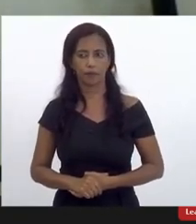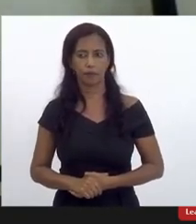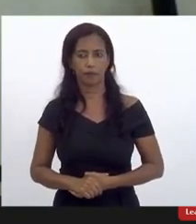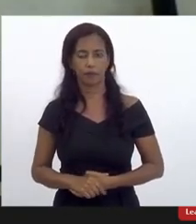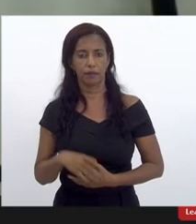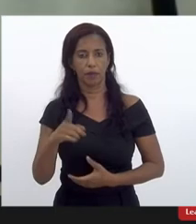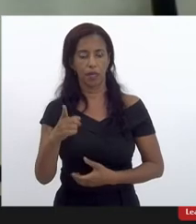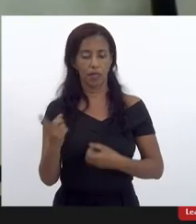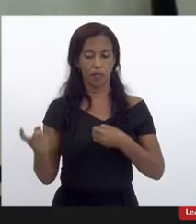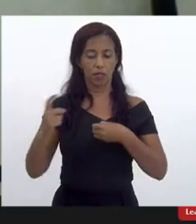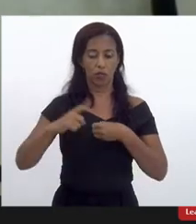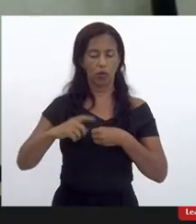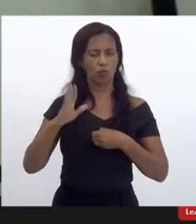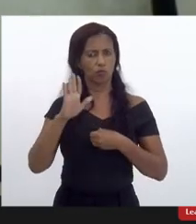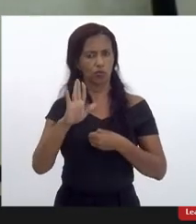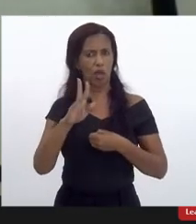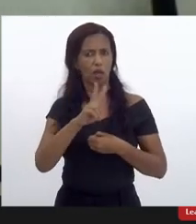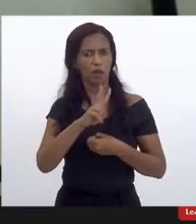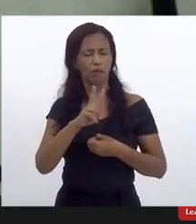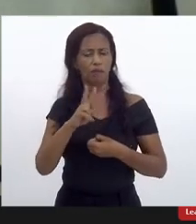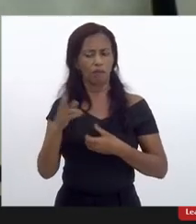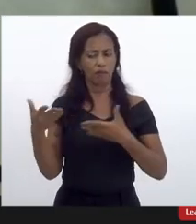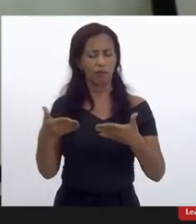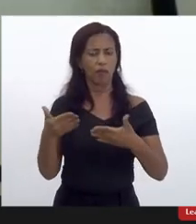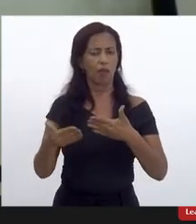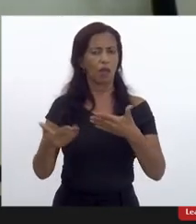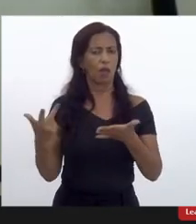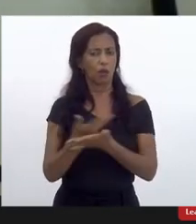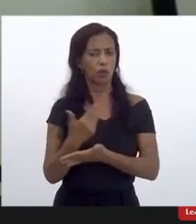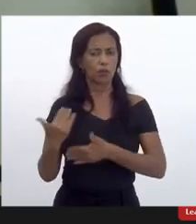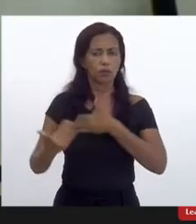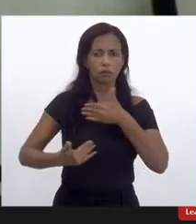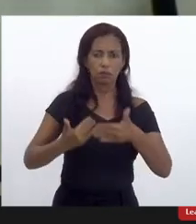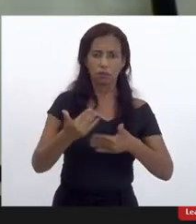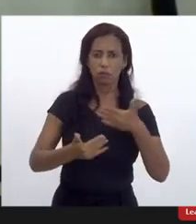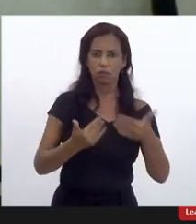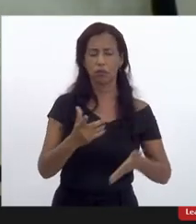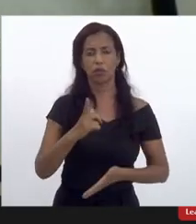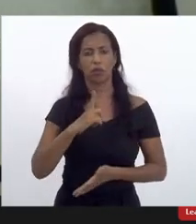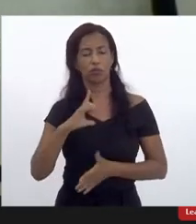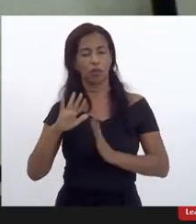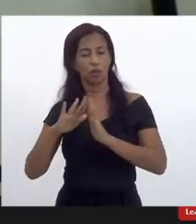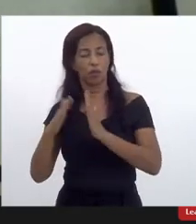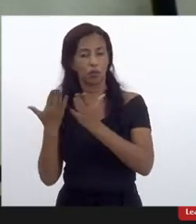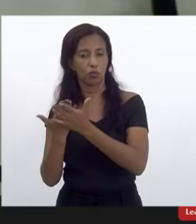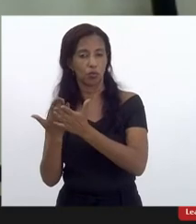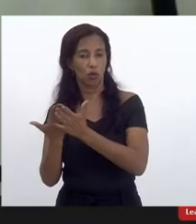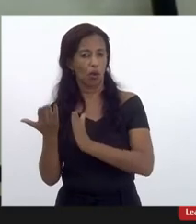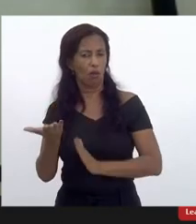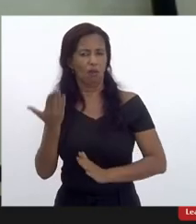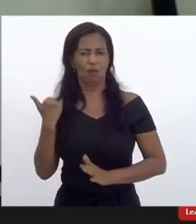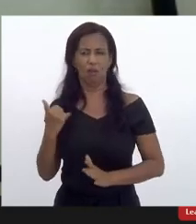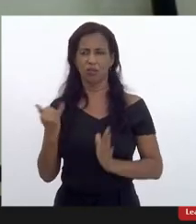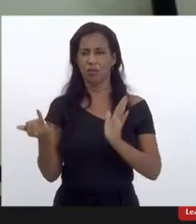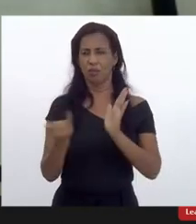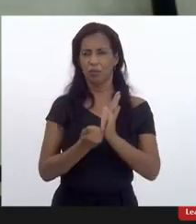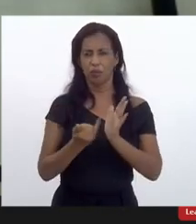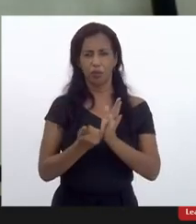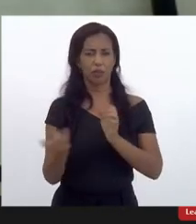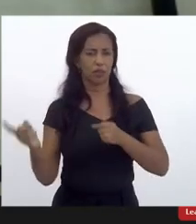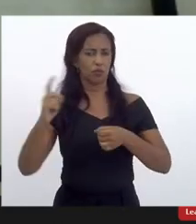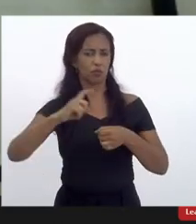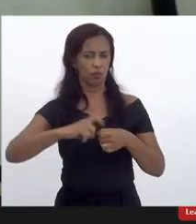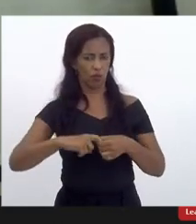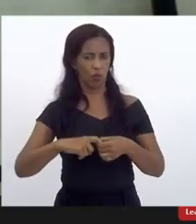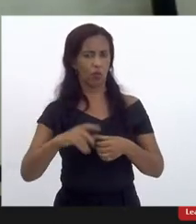Esse retorno já vinha acontecendo de forma gradativa, então eu já tenho escola até antes dessa publicação de